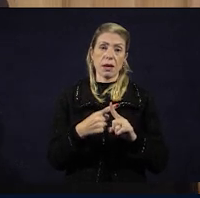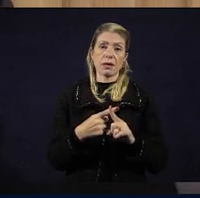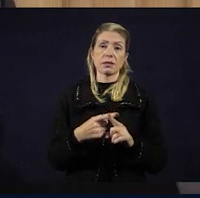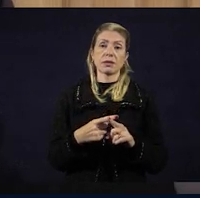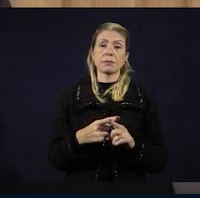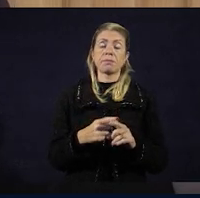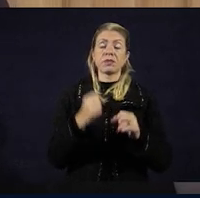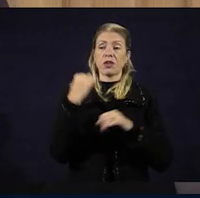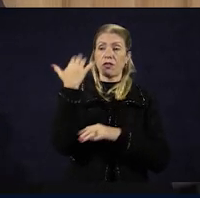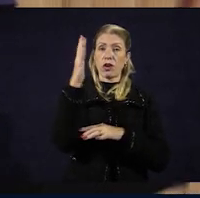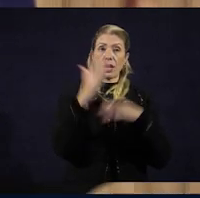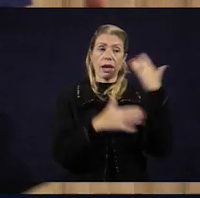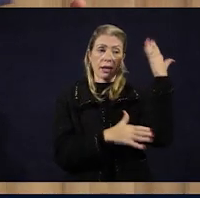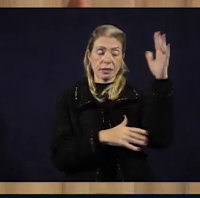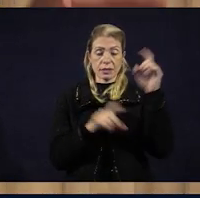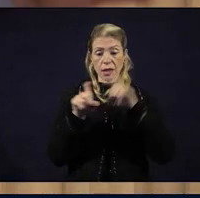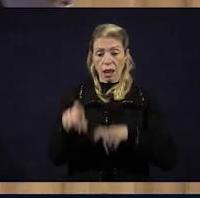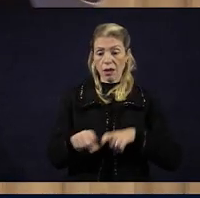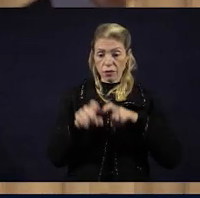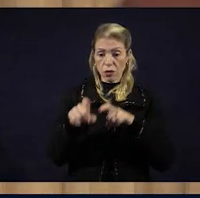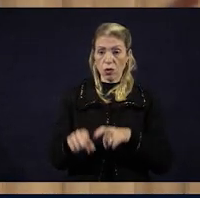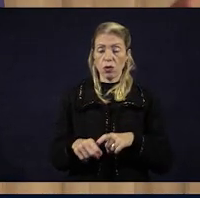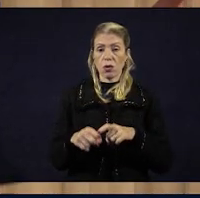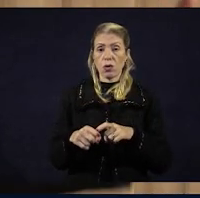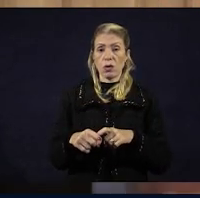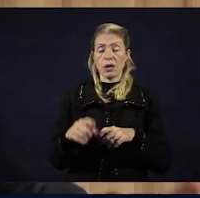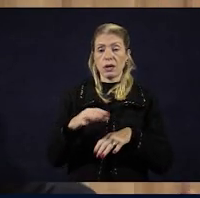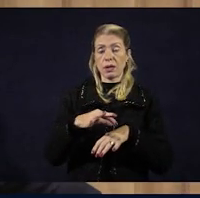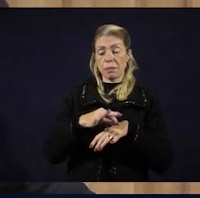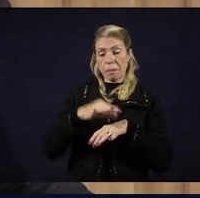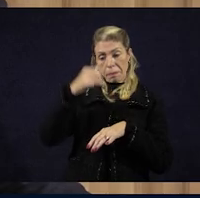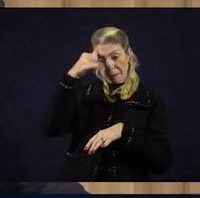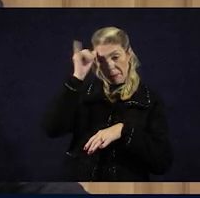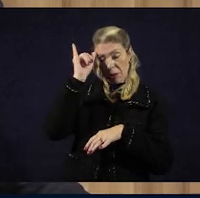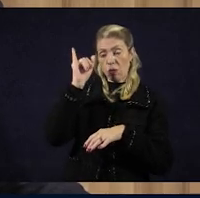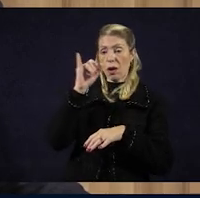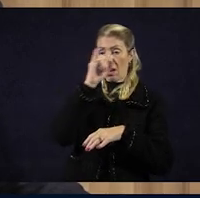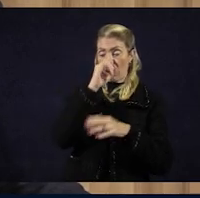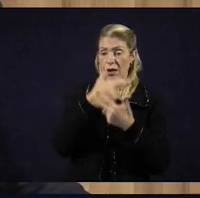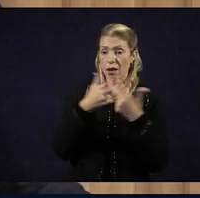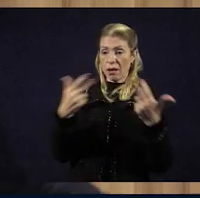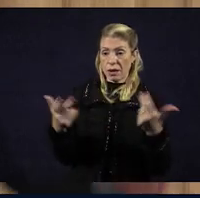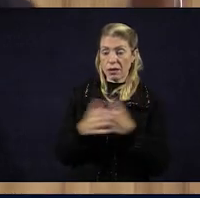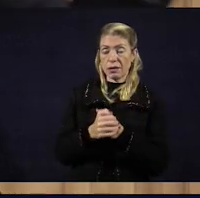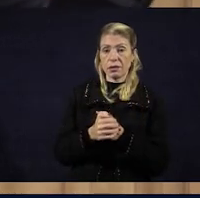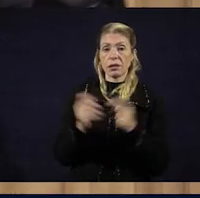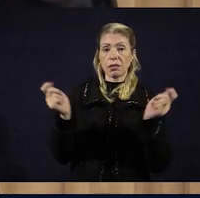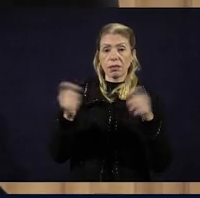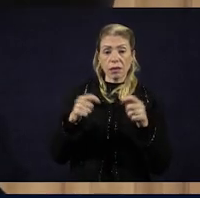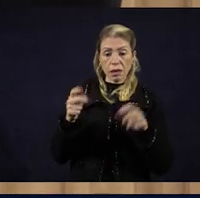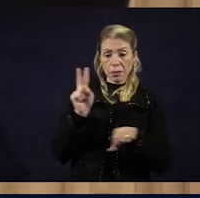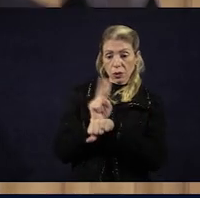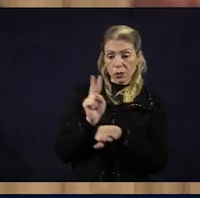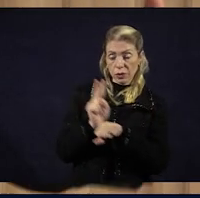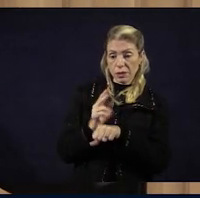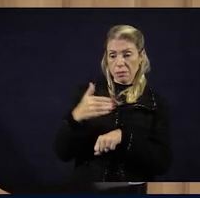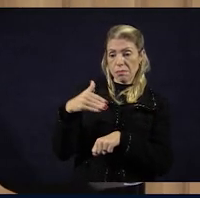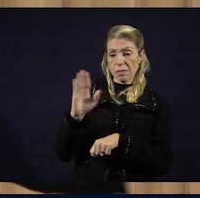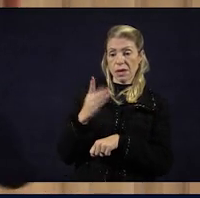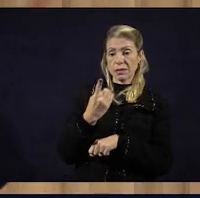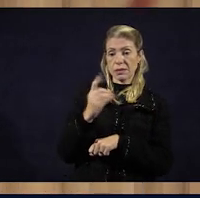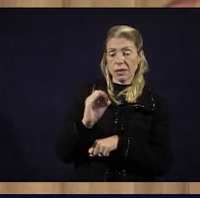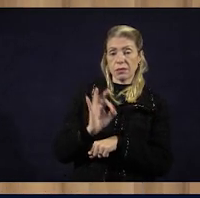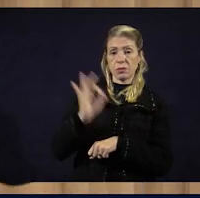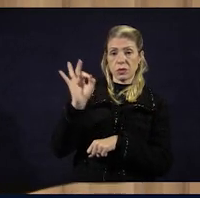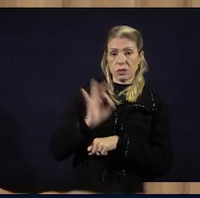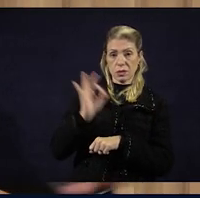lavoura pecuária você pode produzir até 40% a mais e e ao mesmo tempo em vez de mentir que no